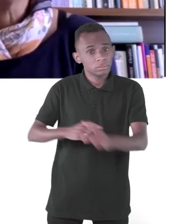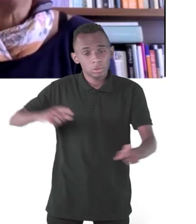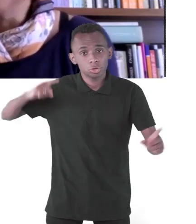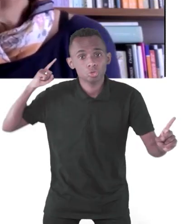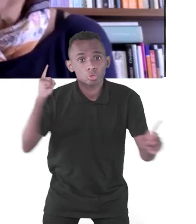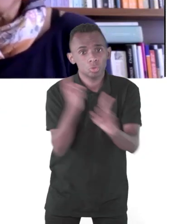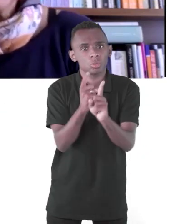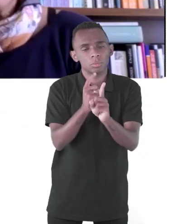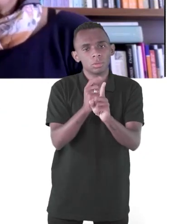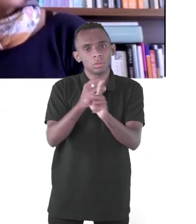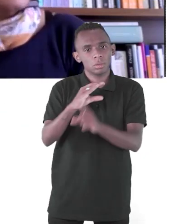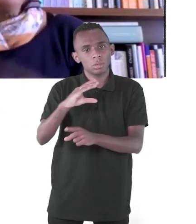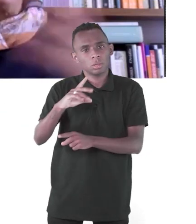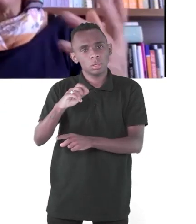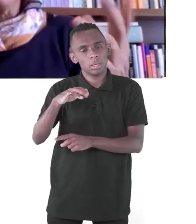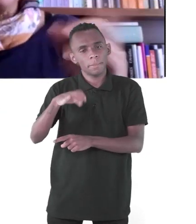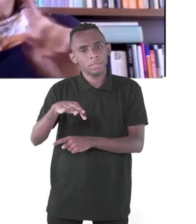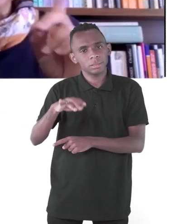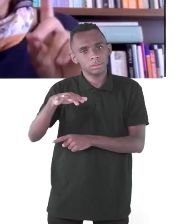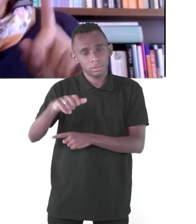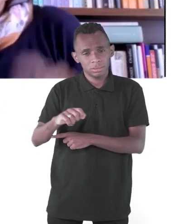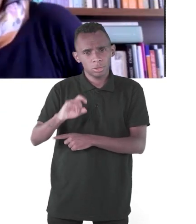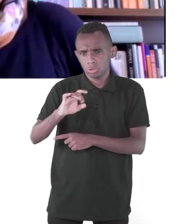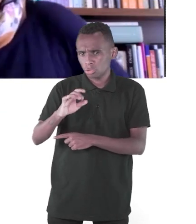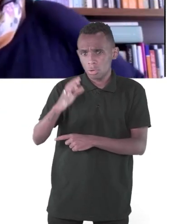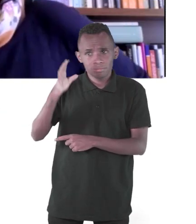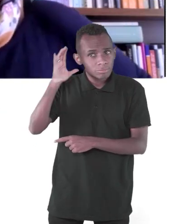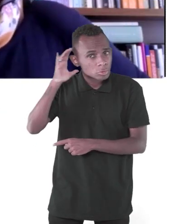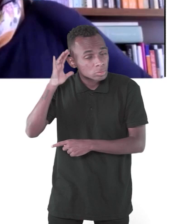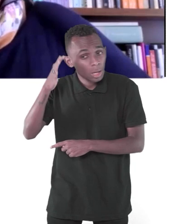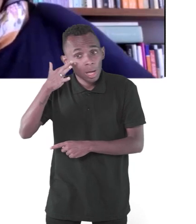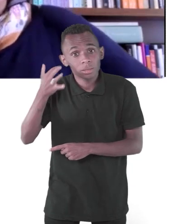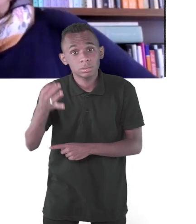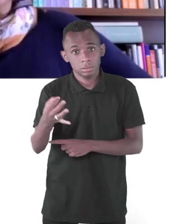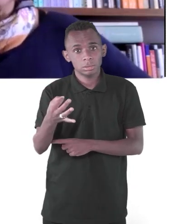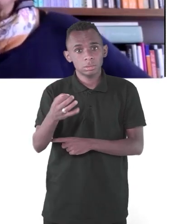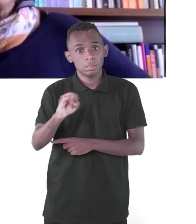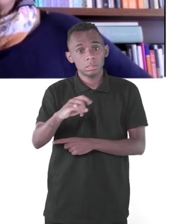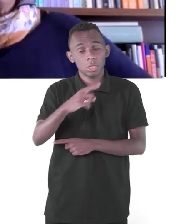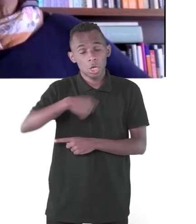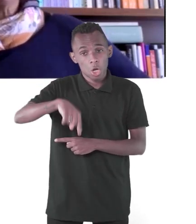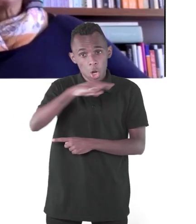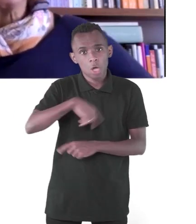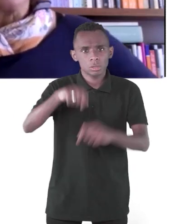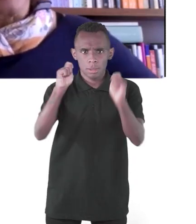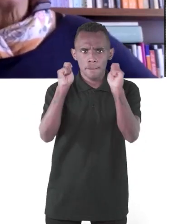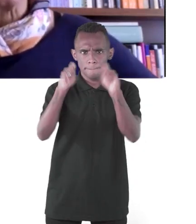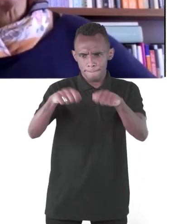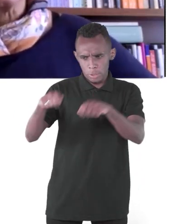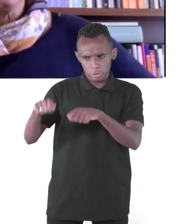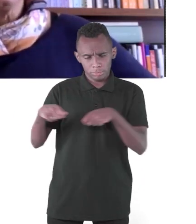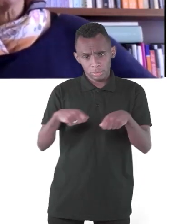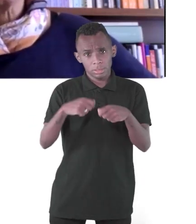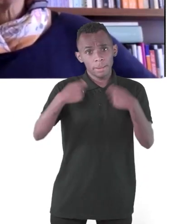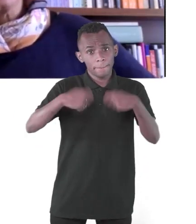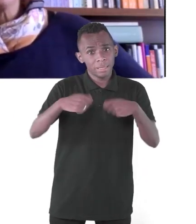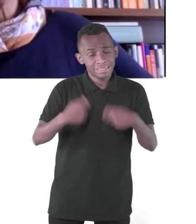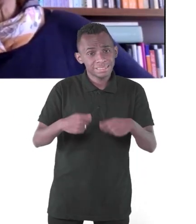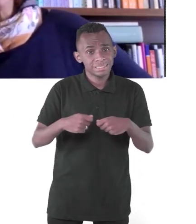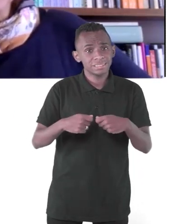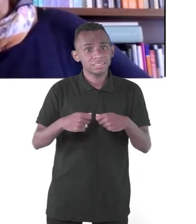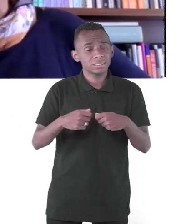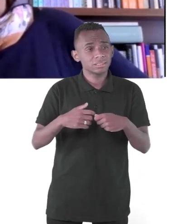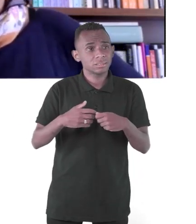Você descobriu Clementina? Ele falou, não, eu só ouvi com atenção. E se a gente pode fazer isso, a gente